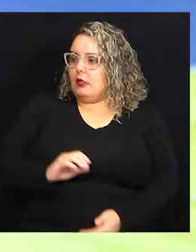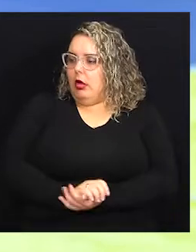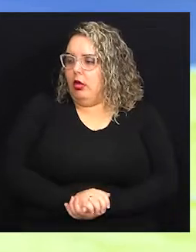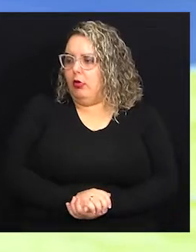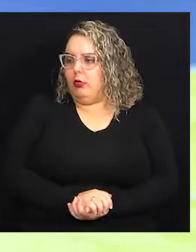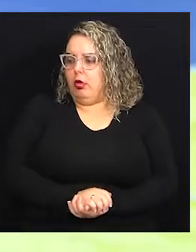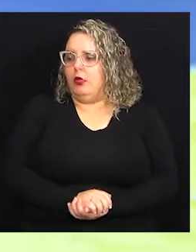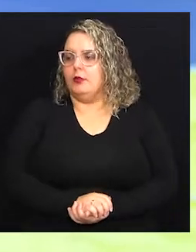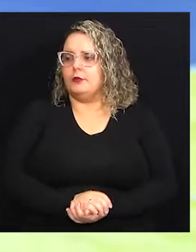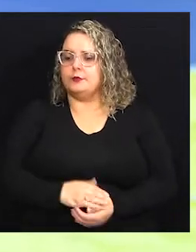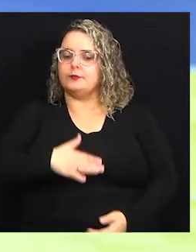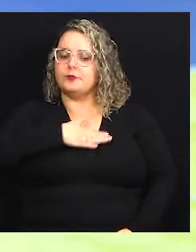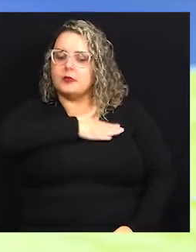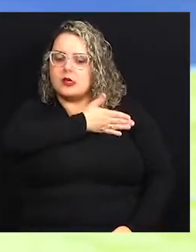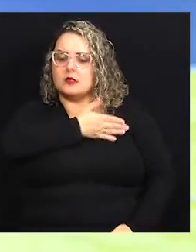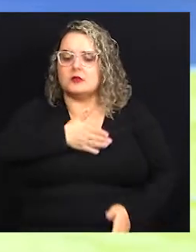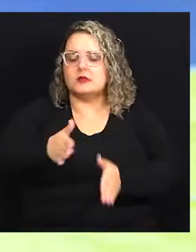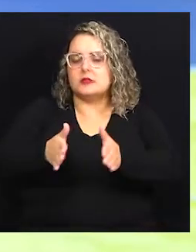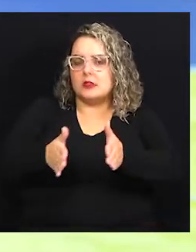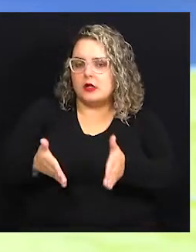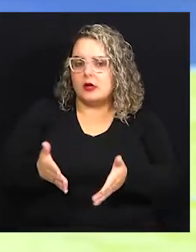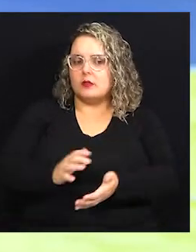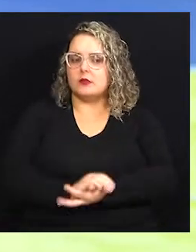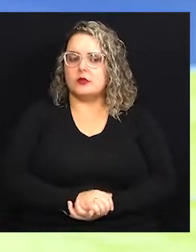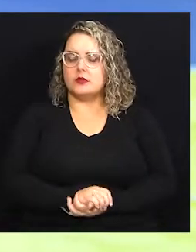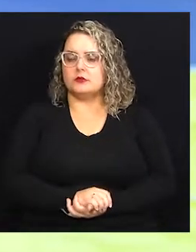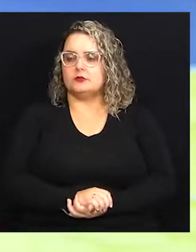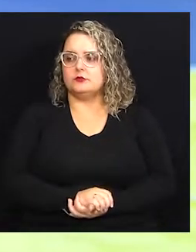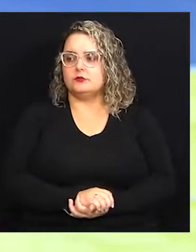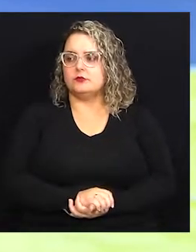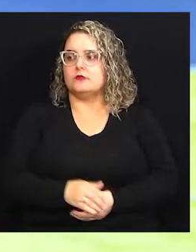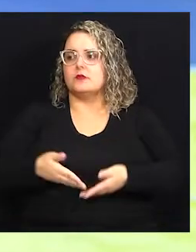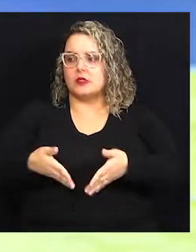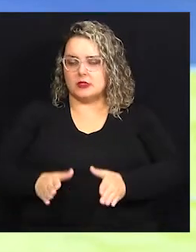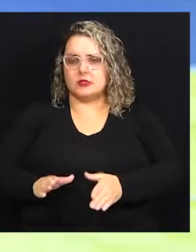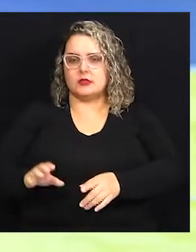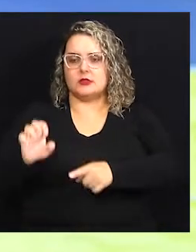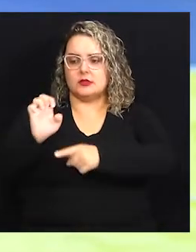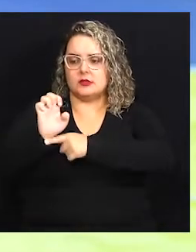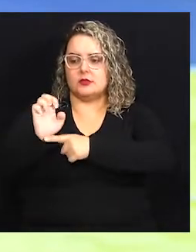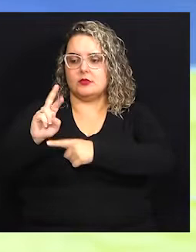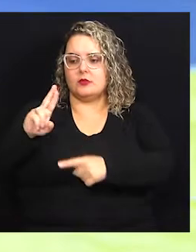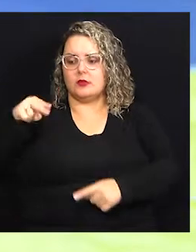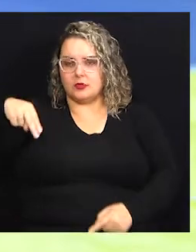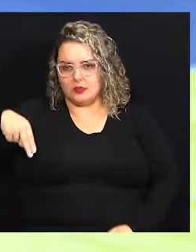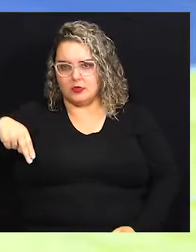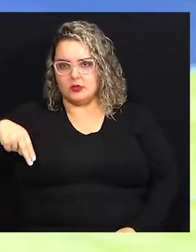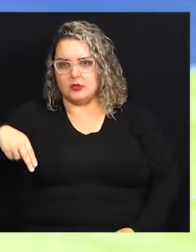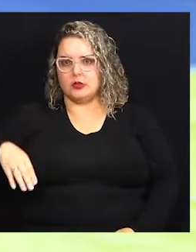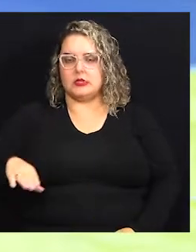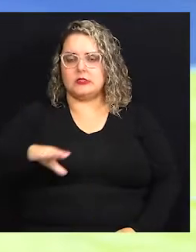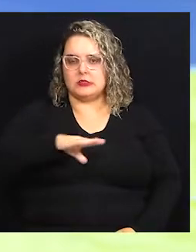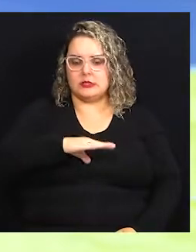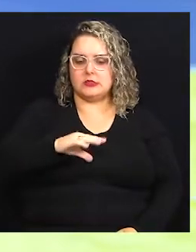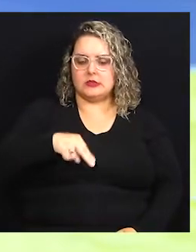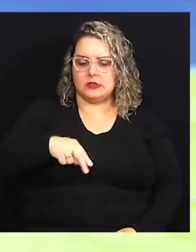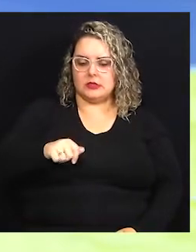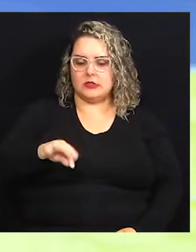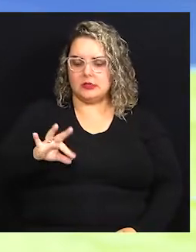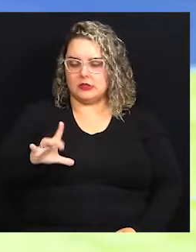preconceito nessa época, você nasceu em Natal e veio aqui para o estado de São